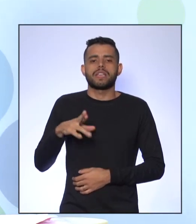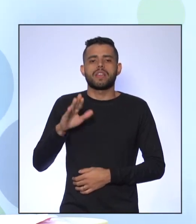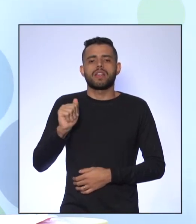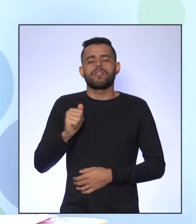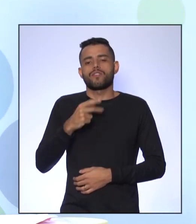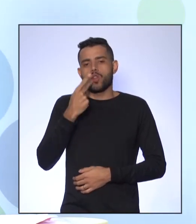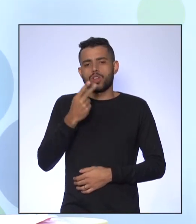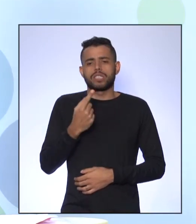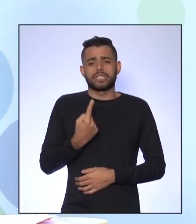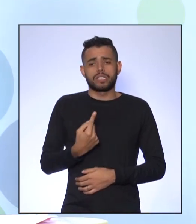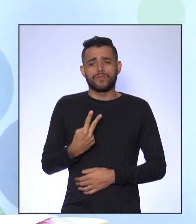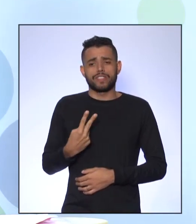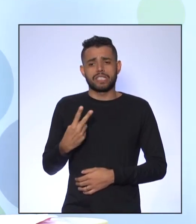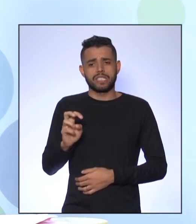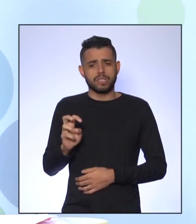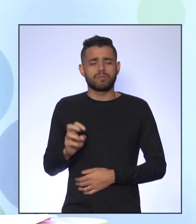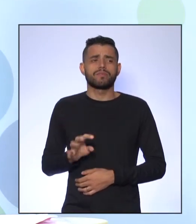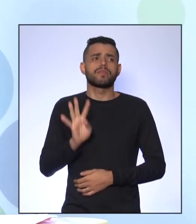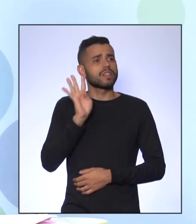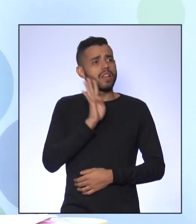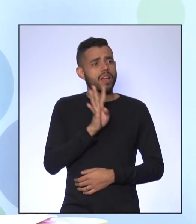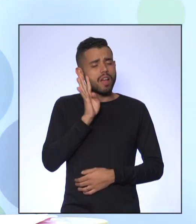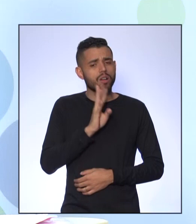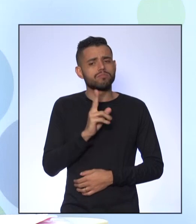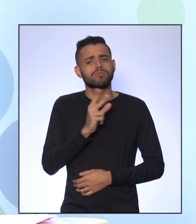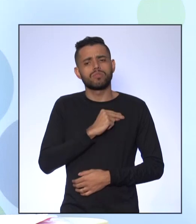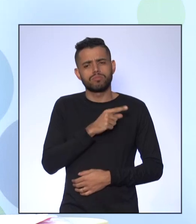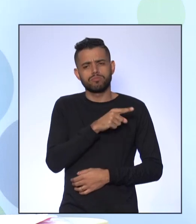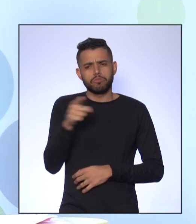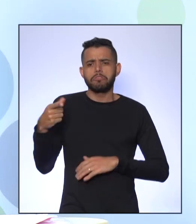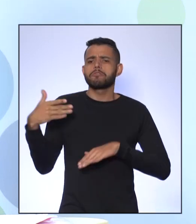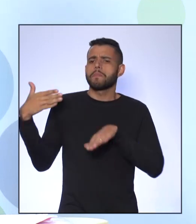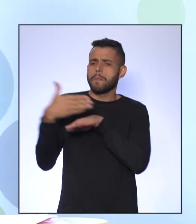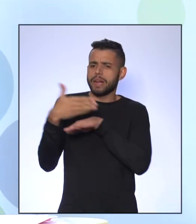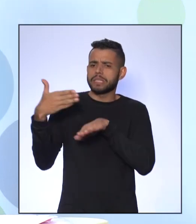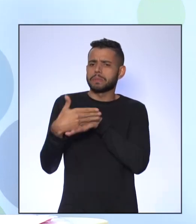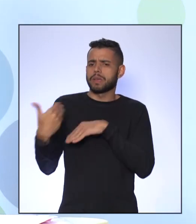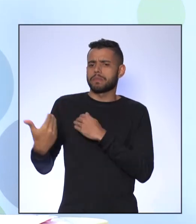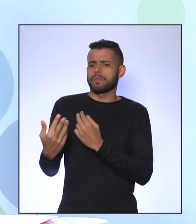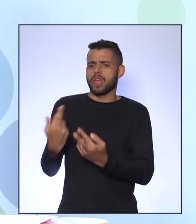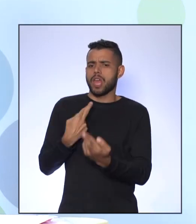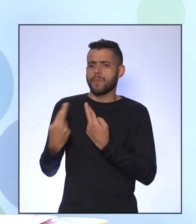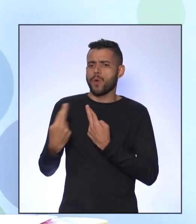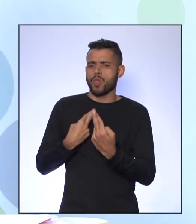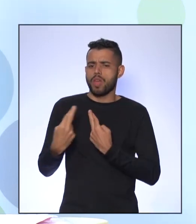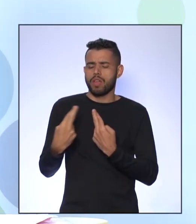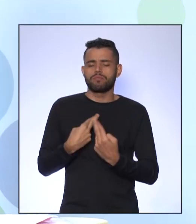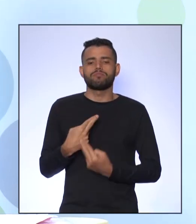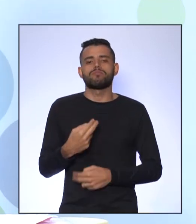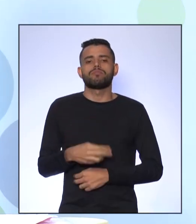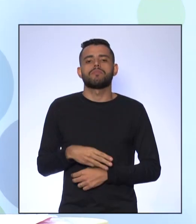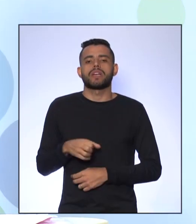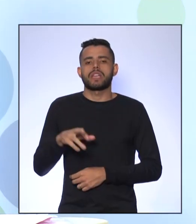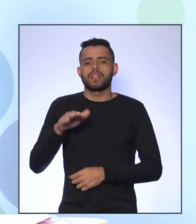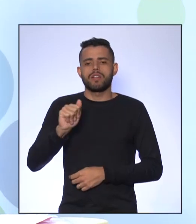125. Olha, o pessoal, legal, estou gostando de ver a participação aí, né? A Mariana falou 125,